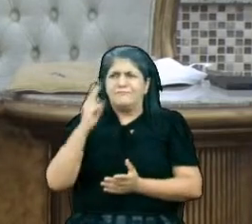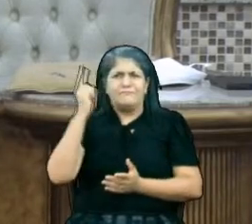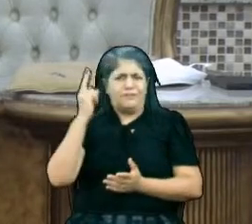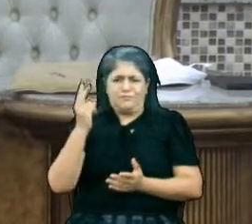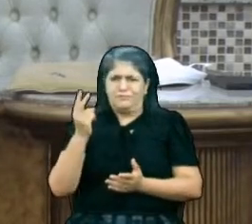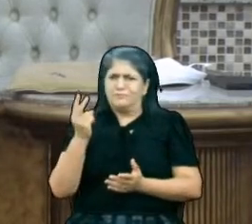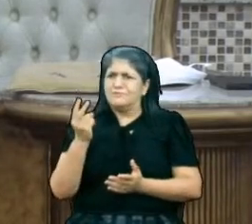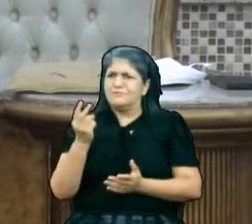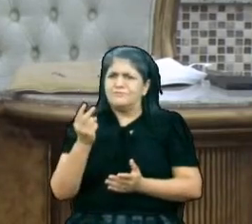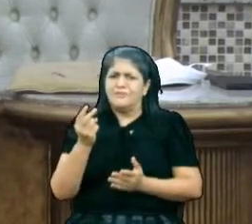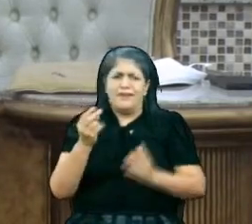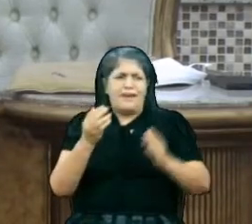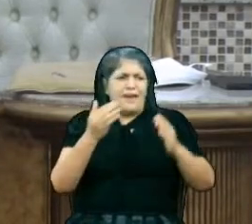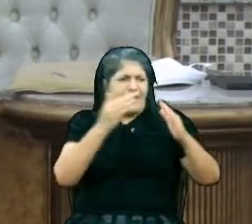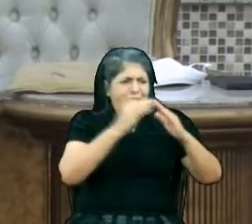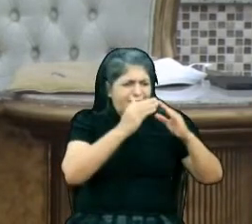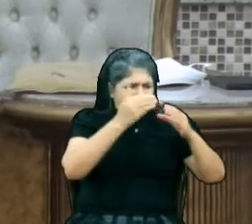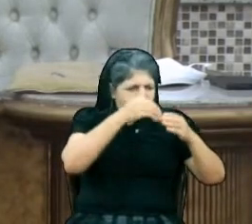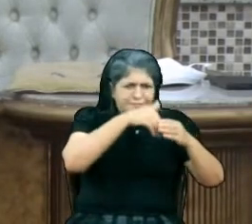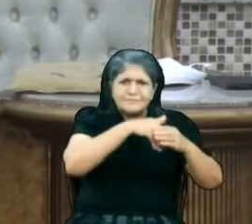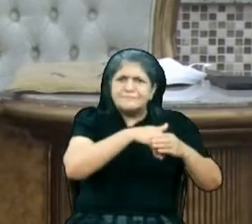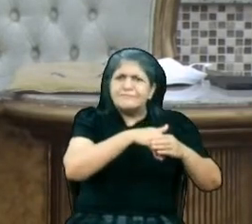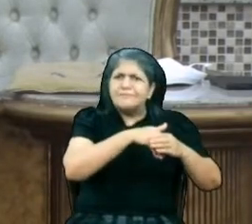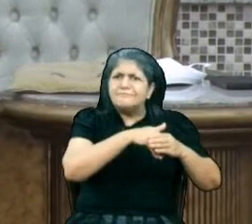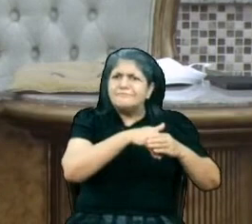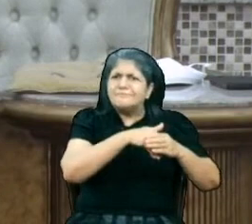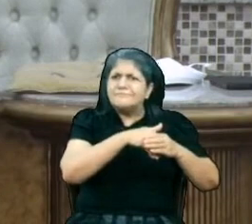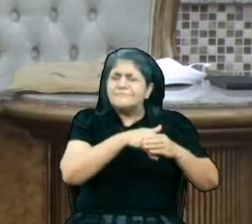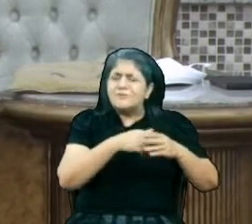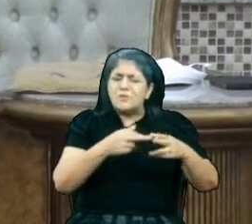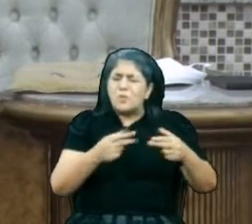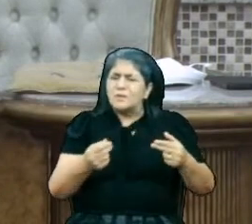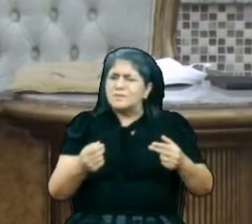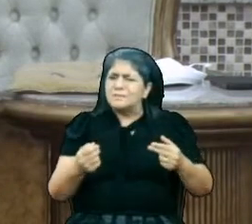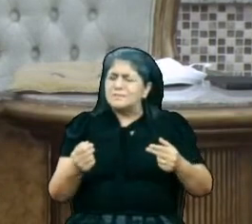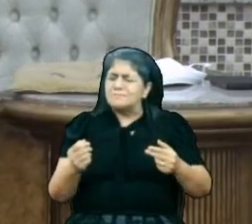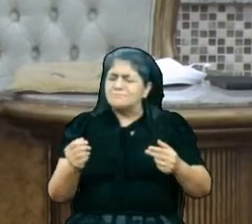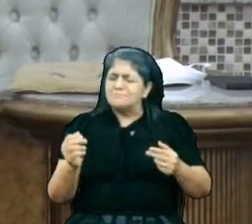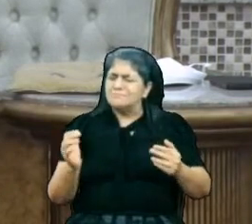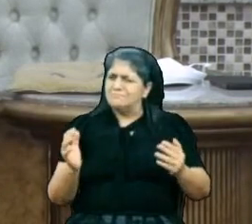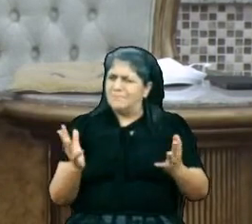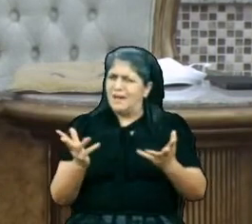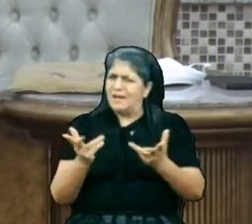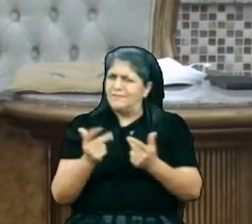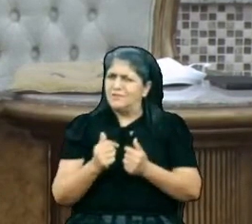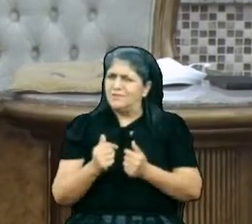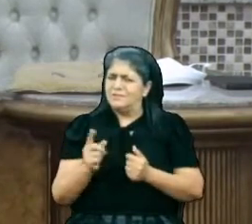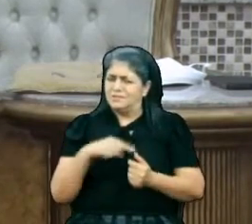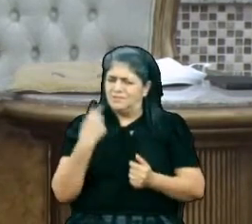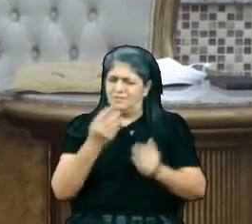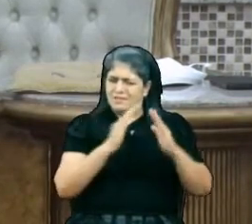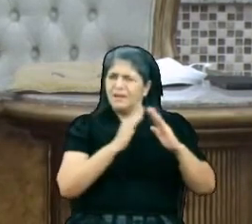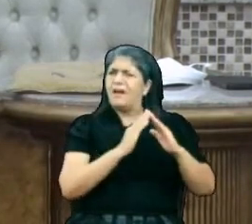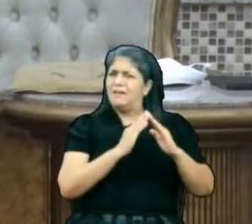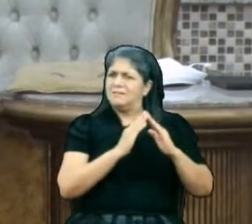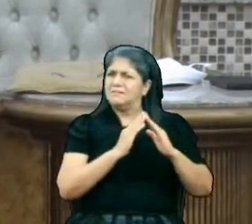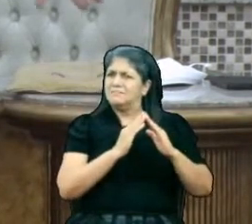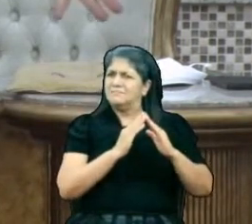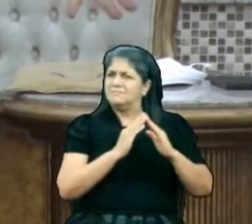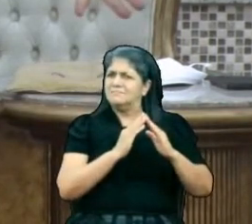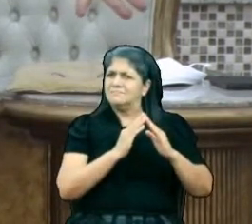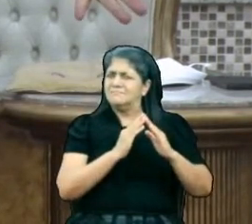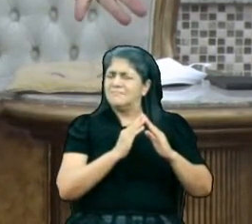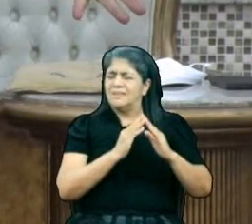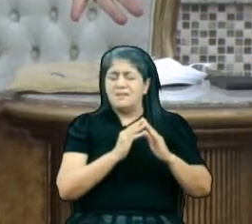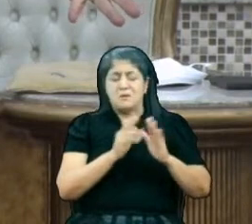dentro da sua casa essa casa pode ser o nosso lá ou esta casa pode